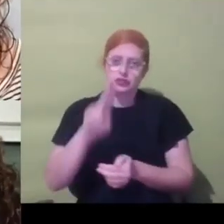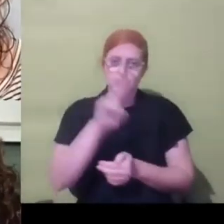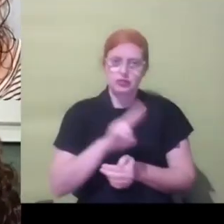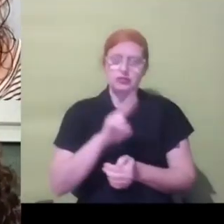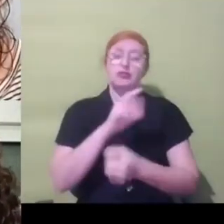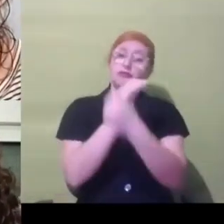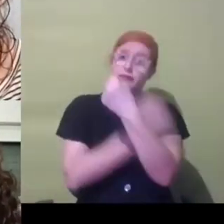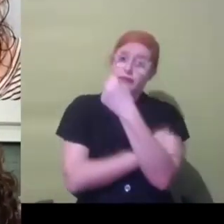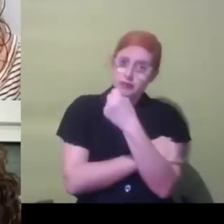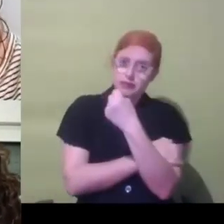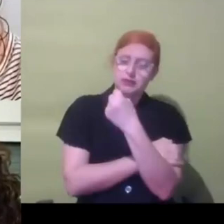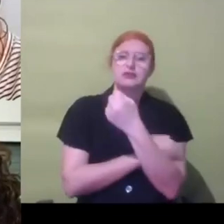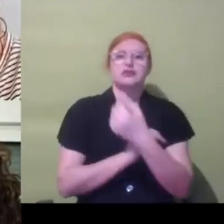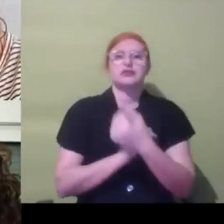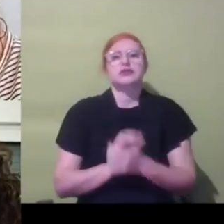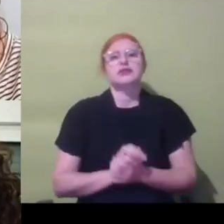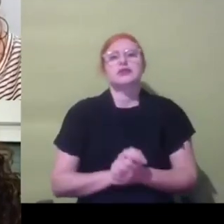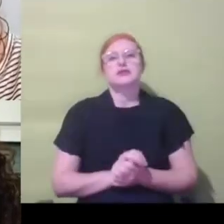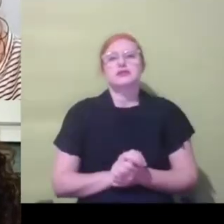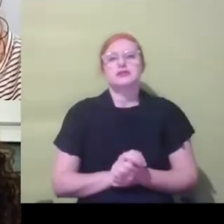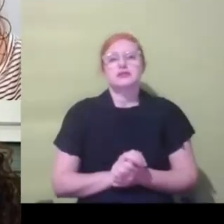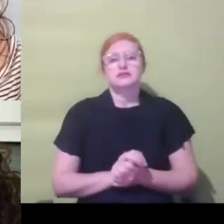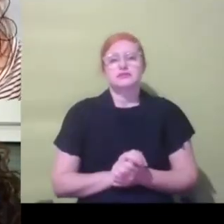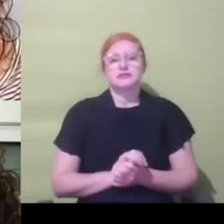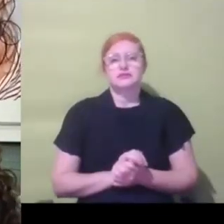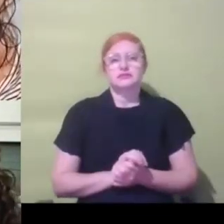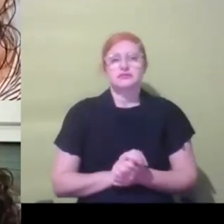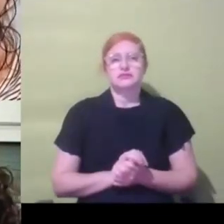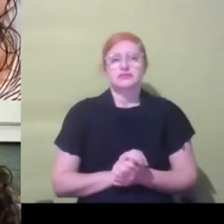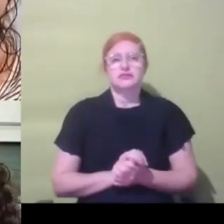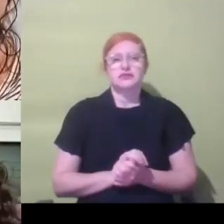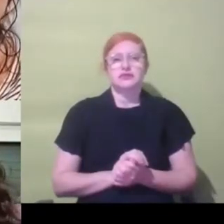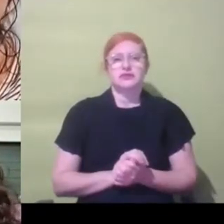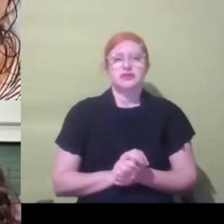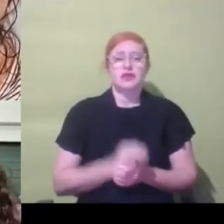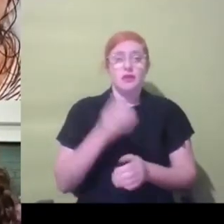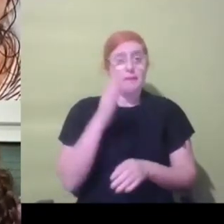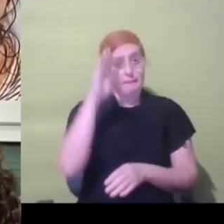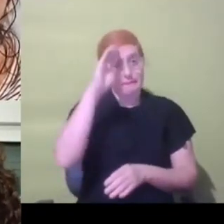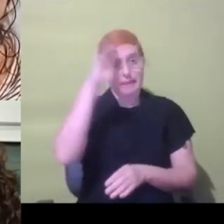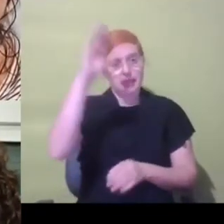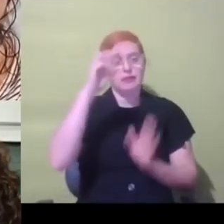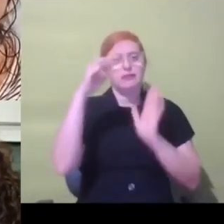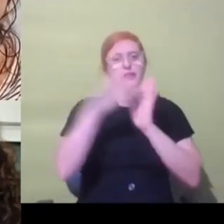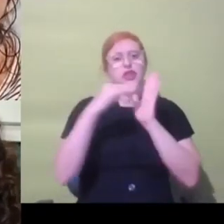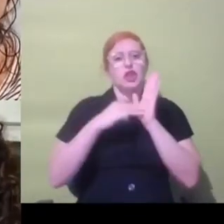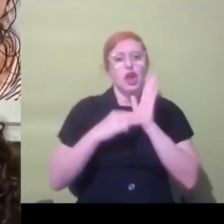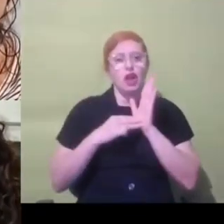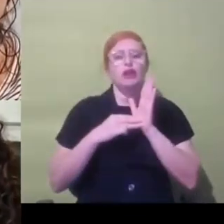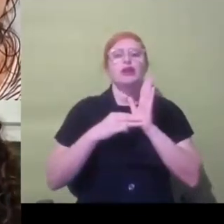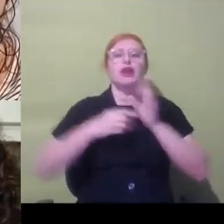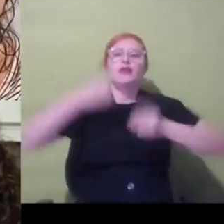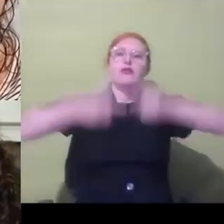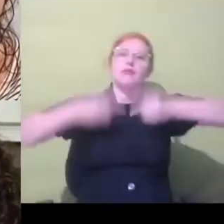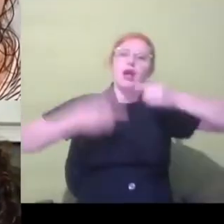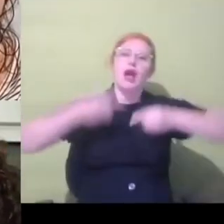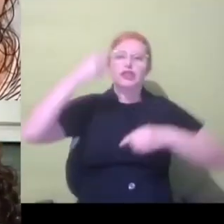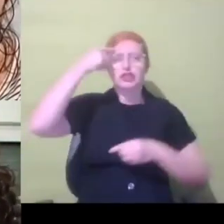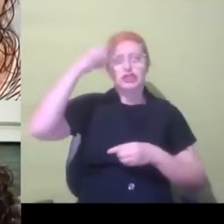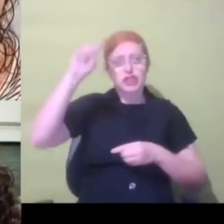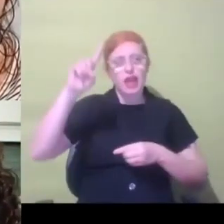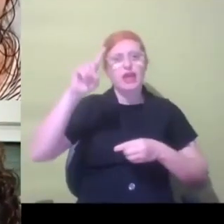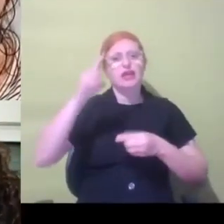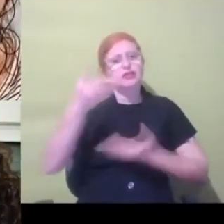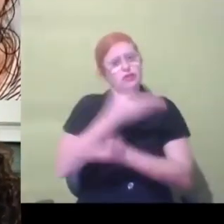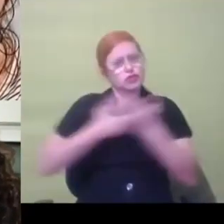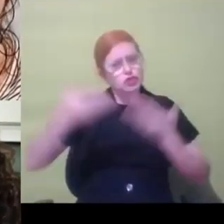universidade feminista. E o elemento central da nossa metodologia é o debate de ideias, né? A gente